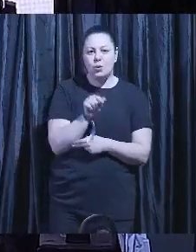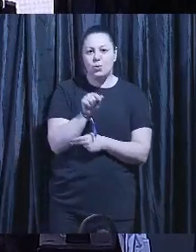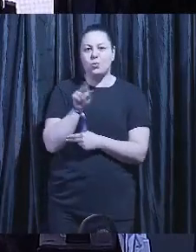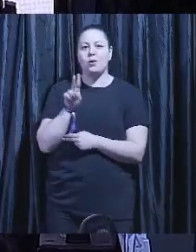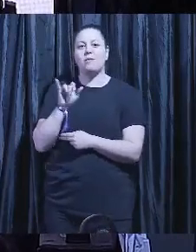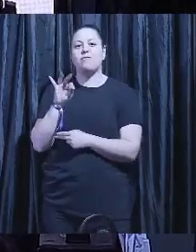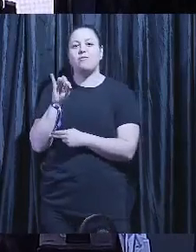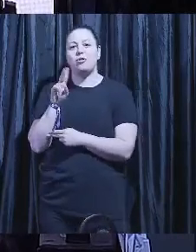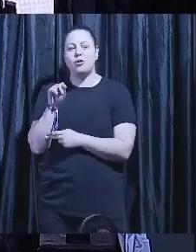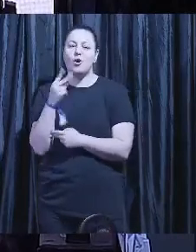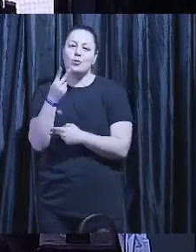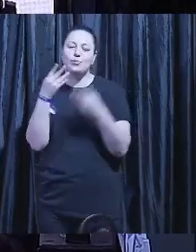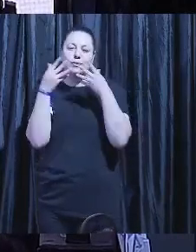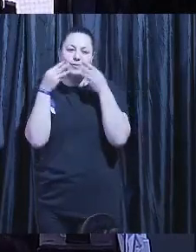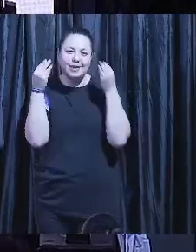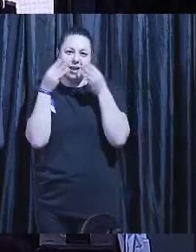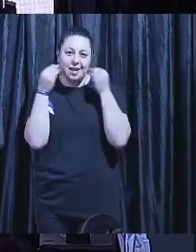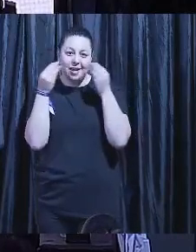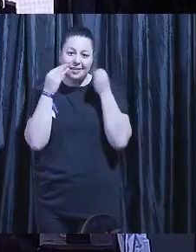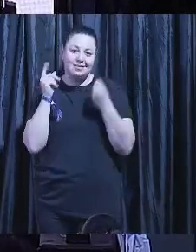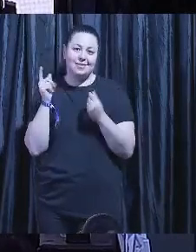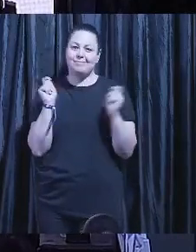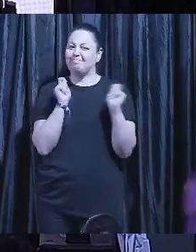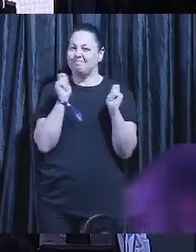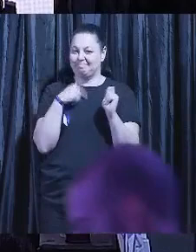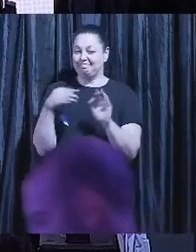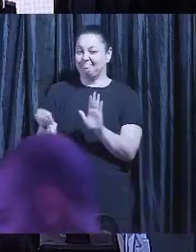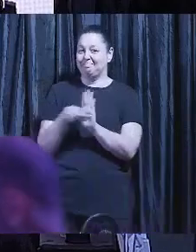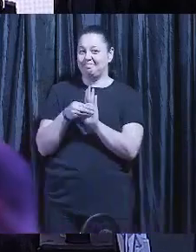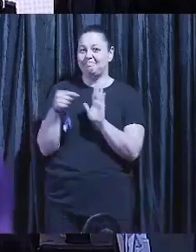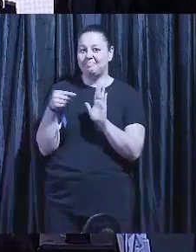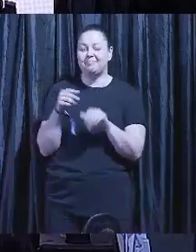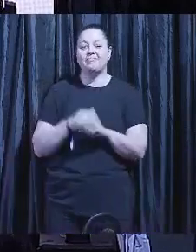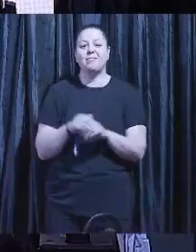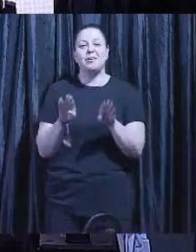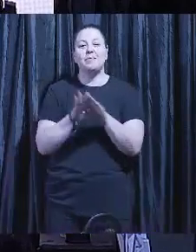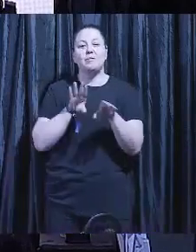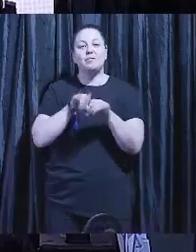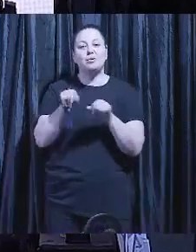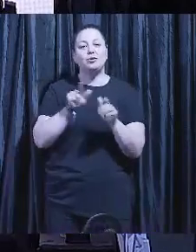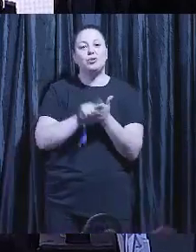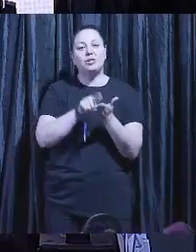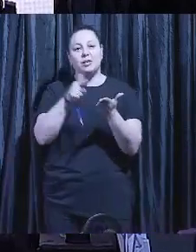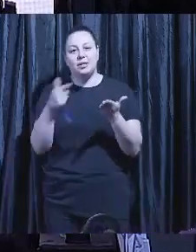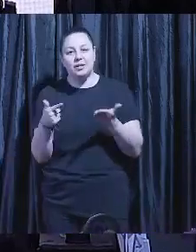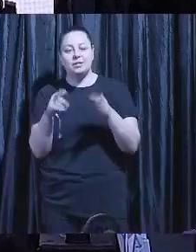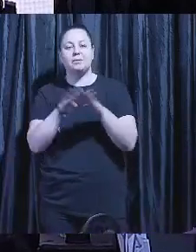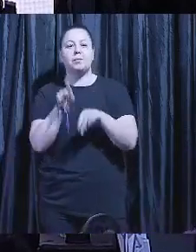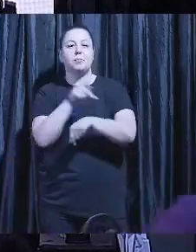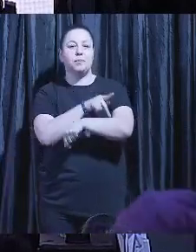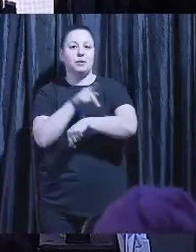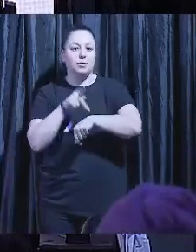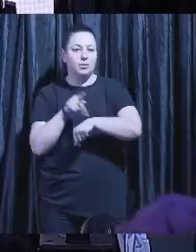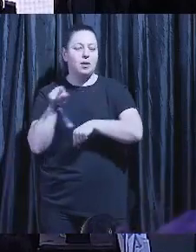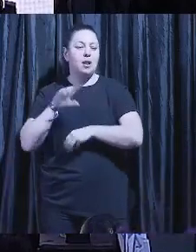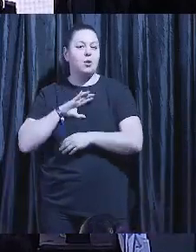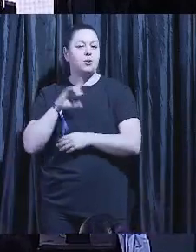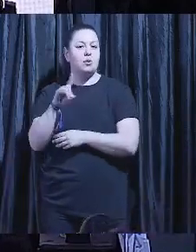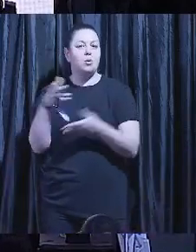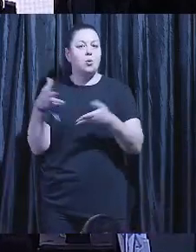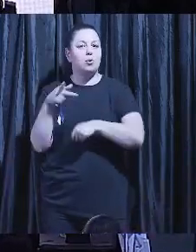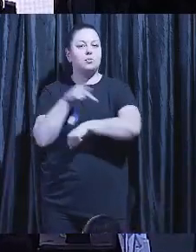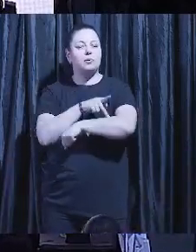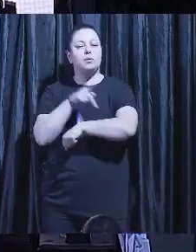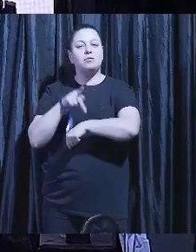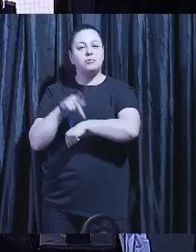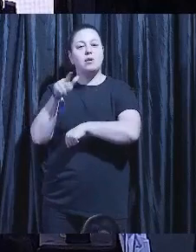duas gatinhas, ela botou no currículo, adoro. Ela é jornalista e pedagoga, atua como coordenadora de pedagogia do